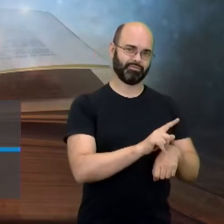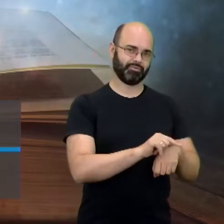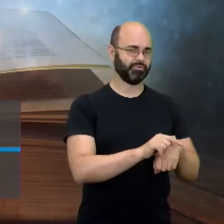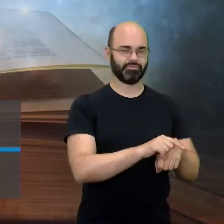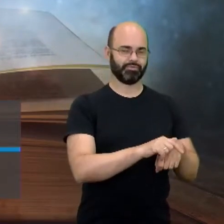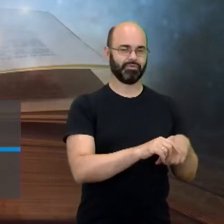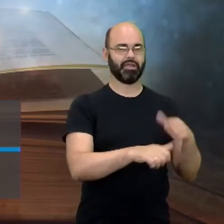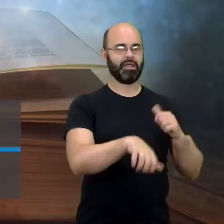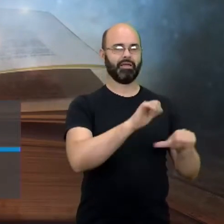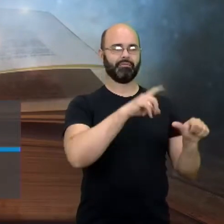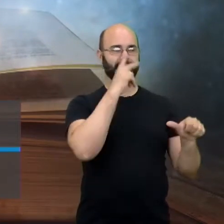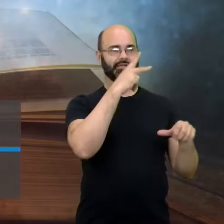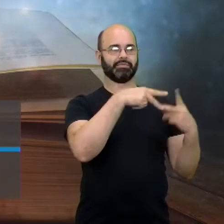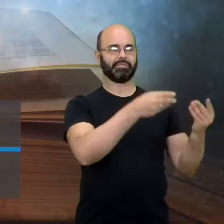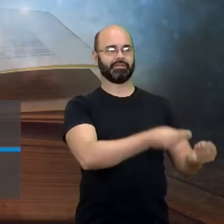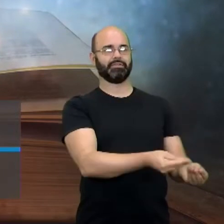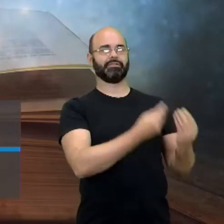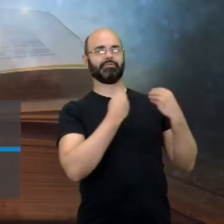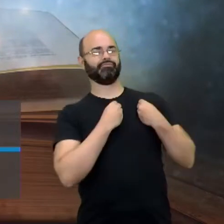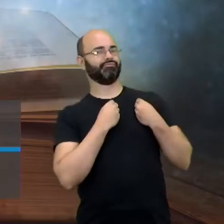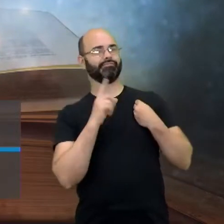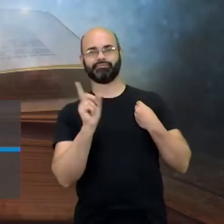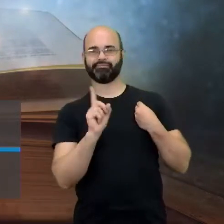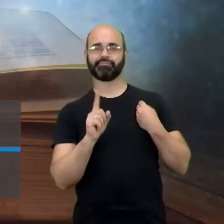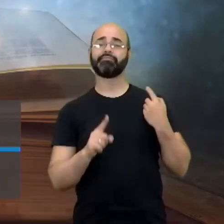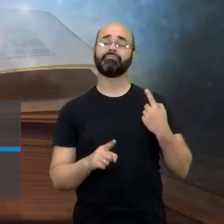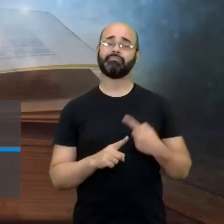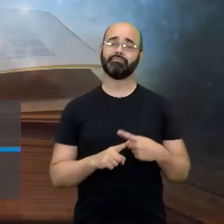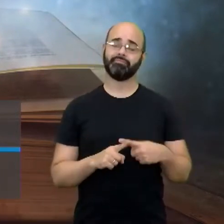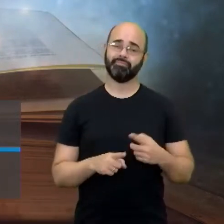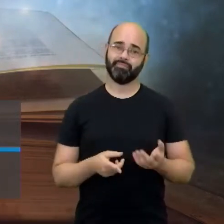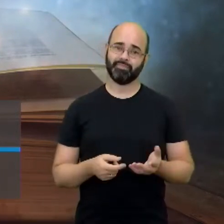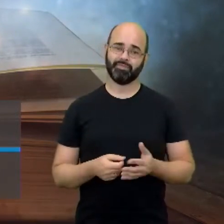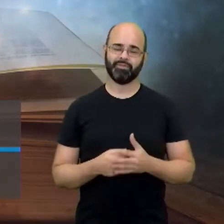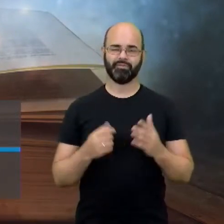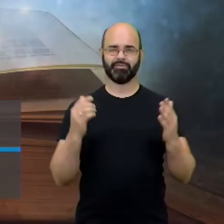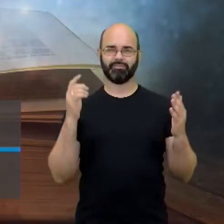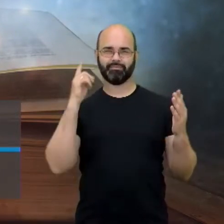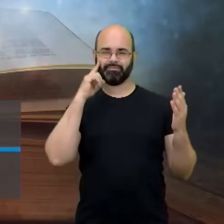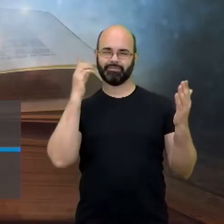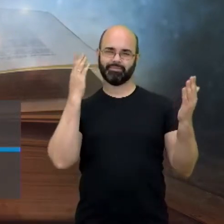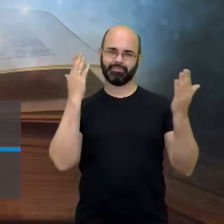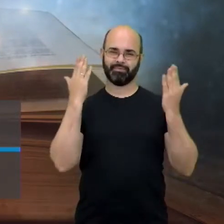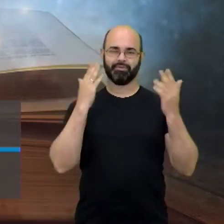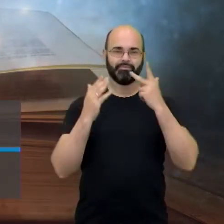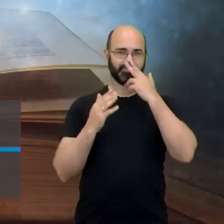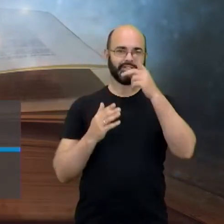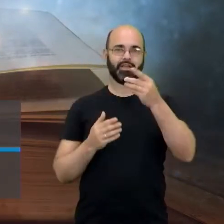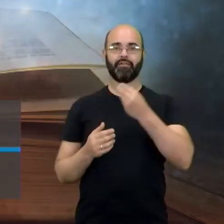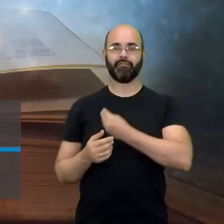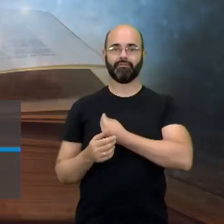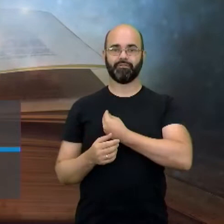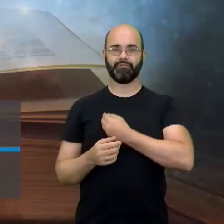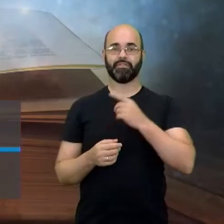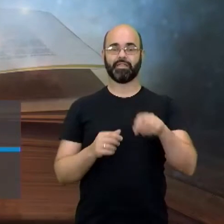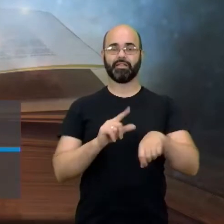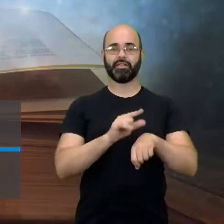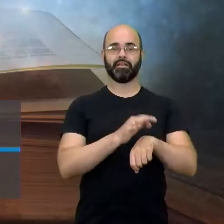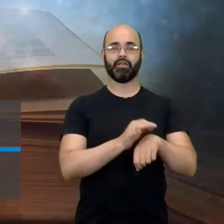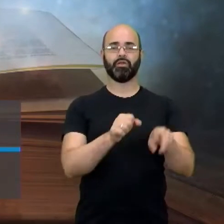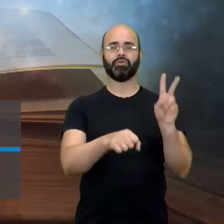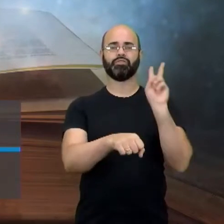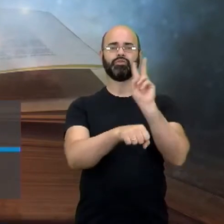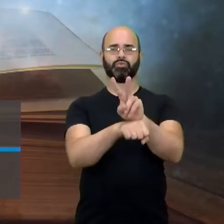você que está ganhando o relógio, ele que está te ganhando, porque pensa nesse paralelo, ele vai acabar dominando a sua vida, tá bom? Então, tive que